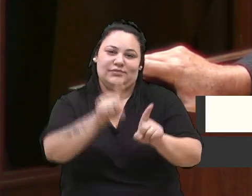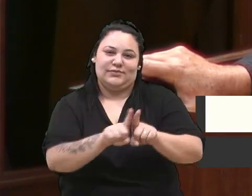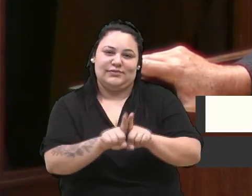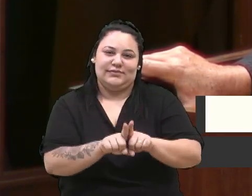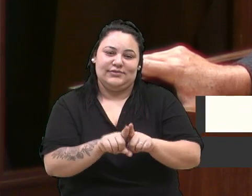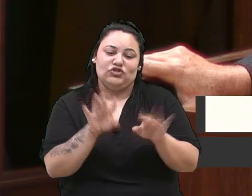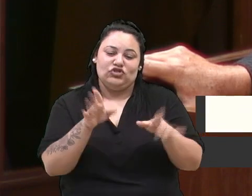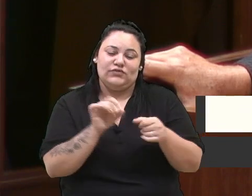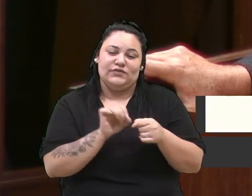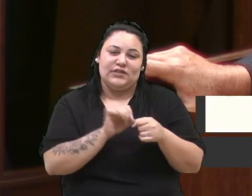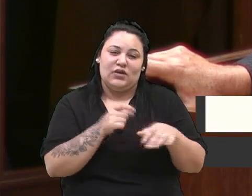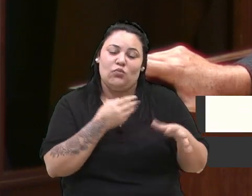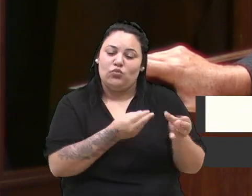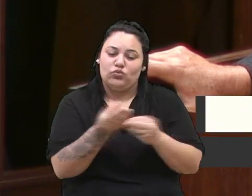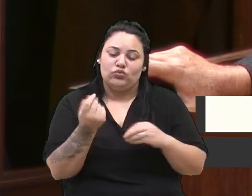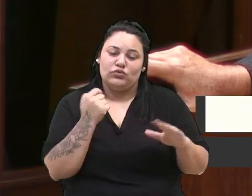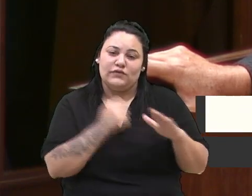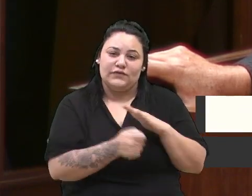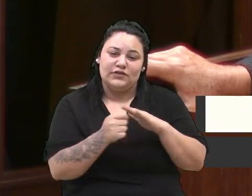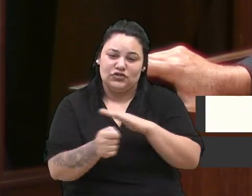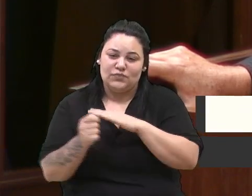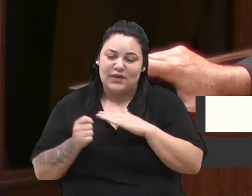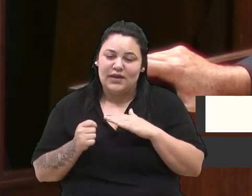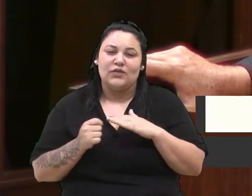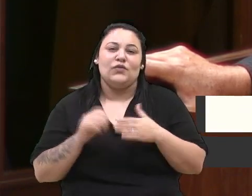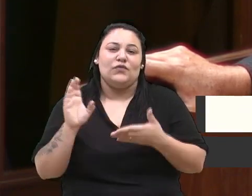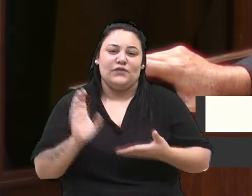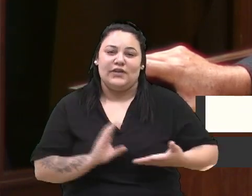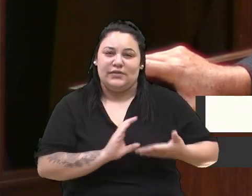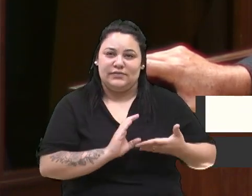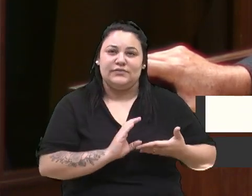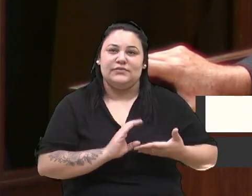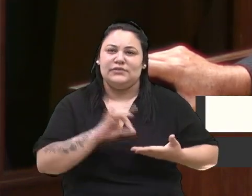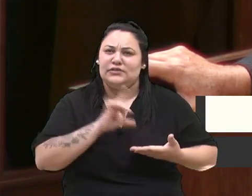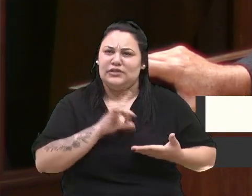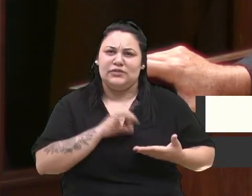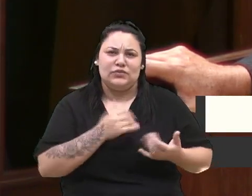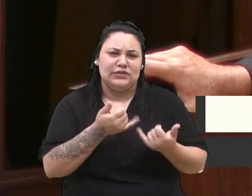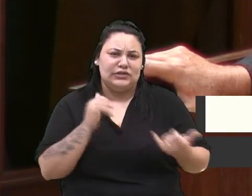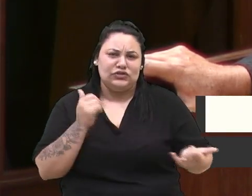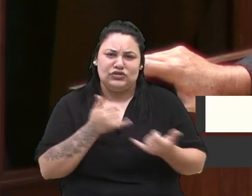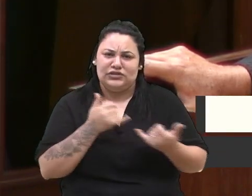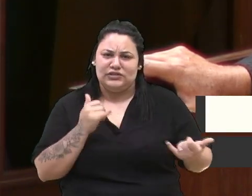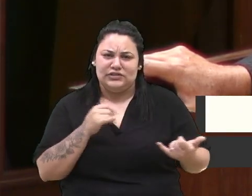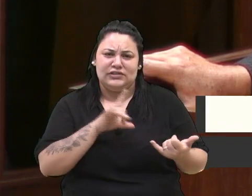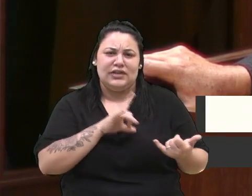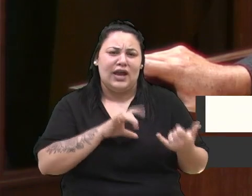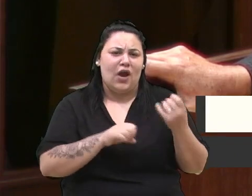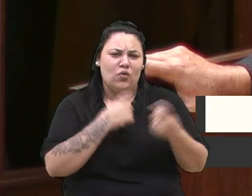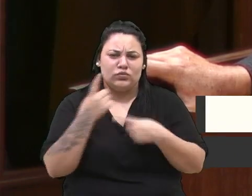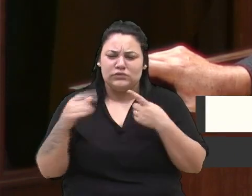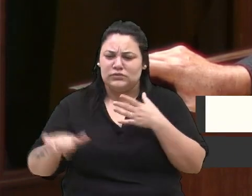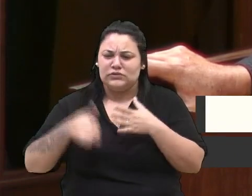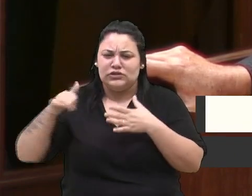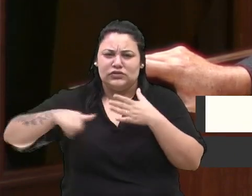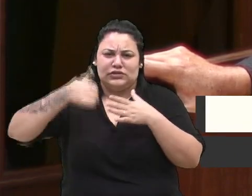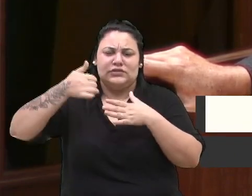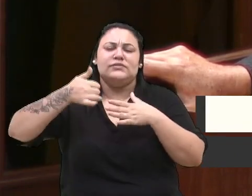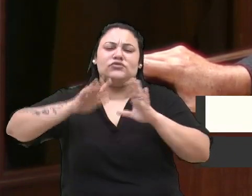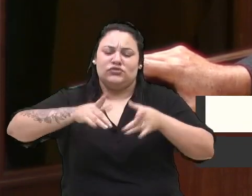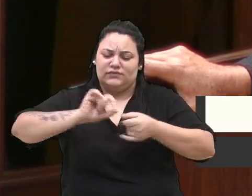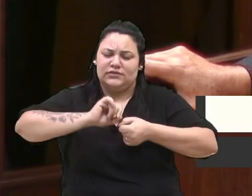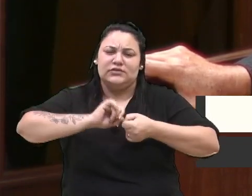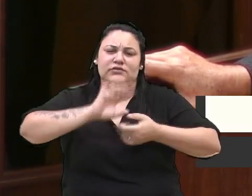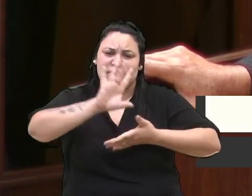feitos investimentos, o Tomé de prova aqui, nós temos fotovoltaica, nós temos algumas melhorias que a gente está precisando, mas